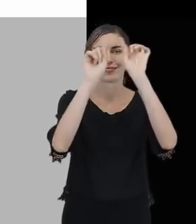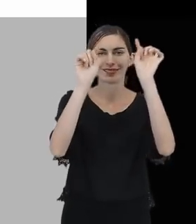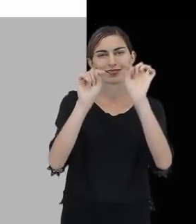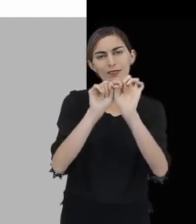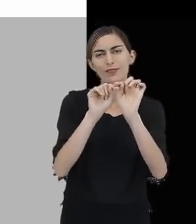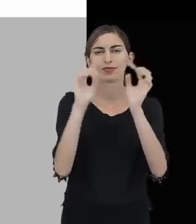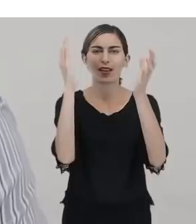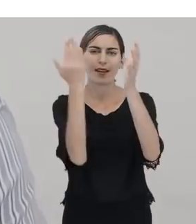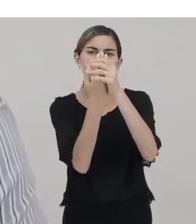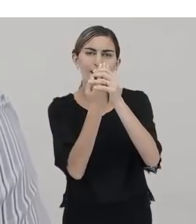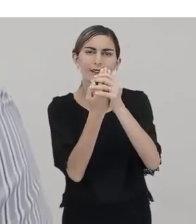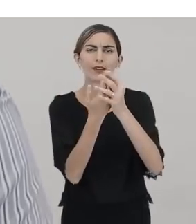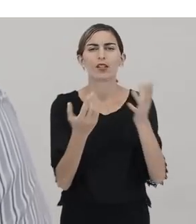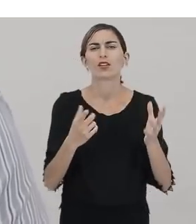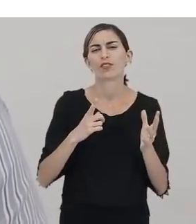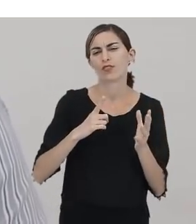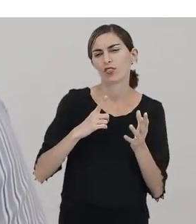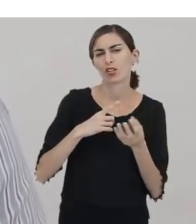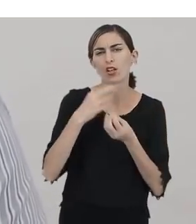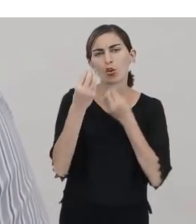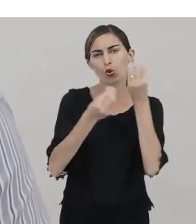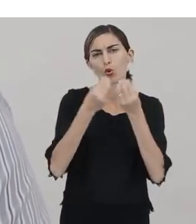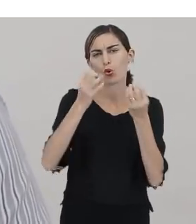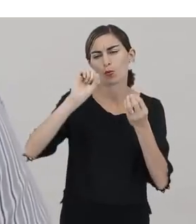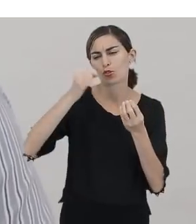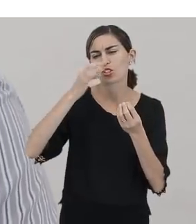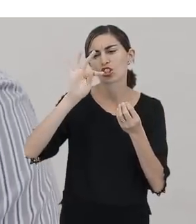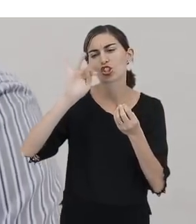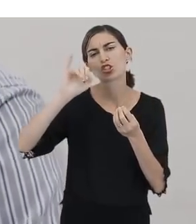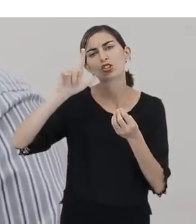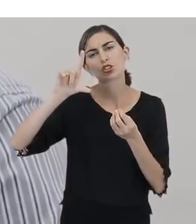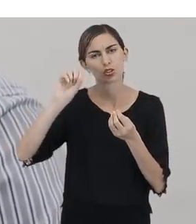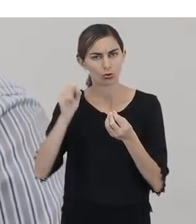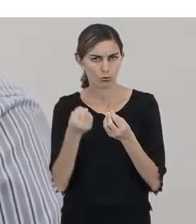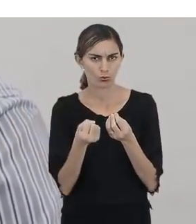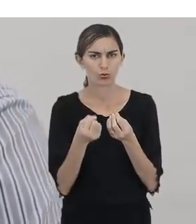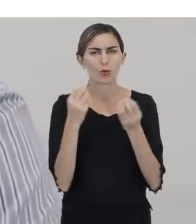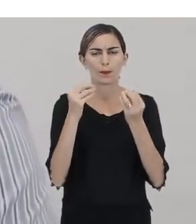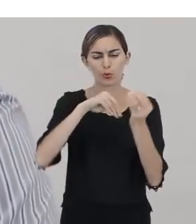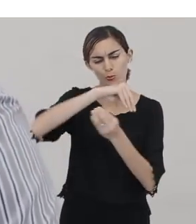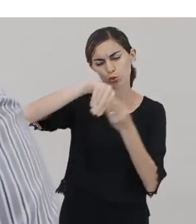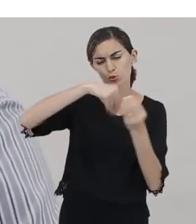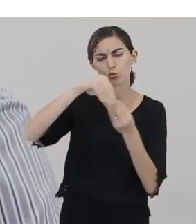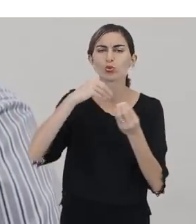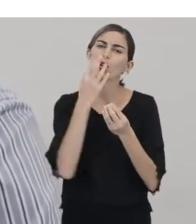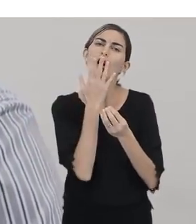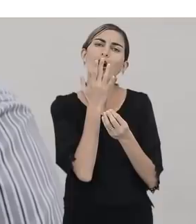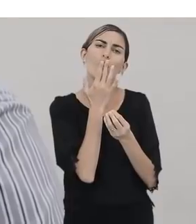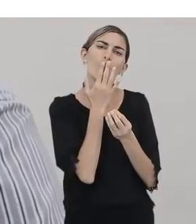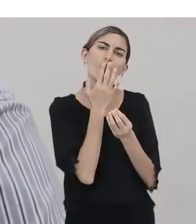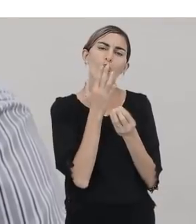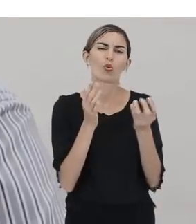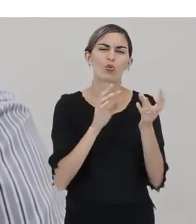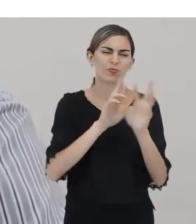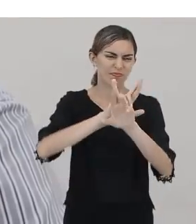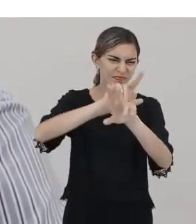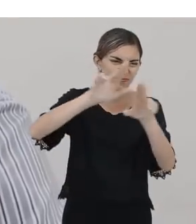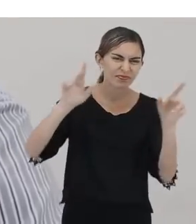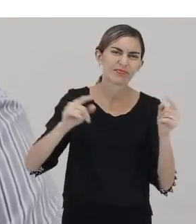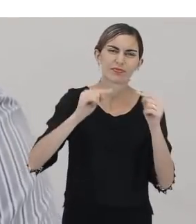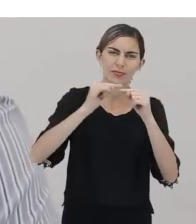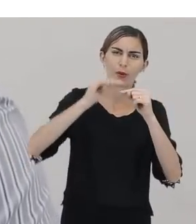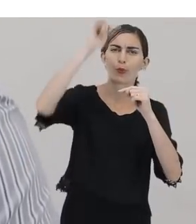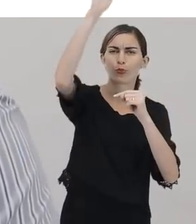um arquivo que vai ter os estilos de um determinado componente e você pode misturar várias cores naquele estilo. Você pode definir tamanho